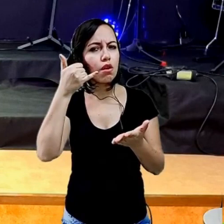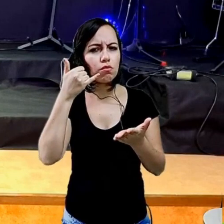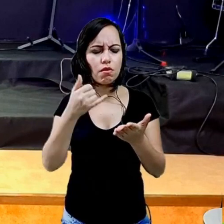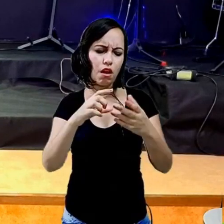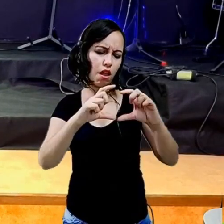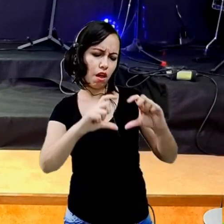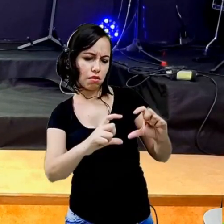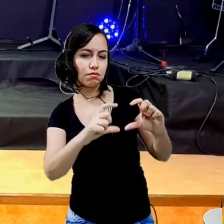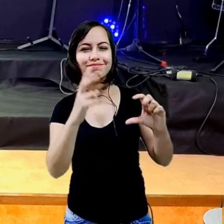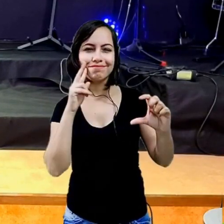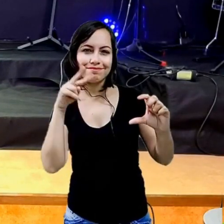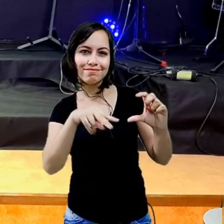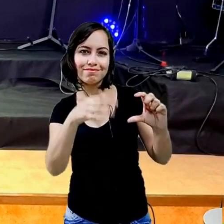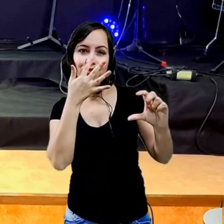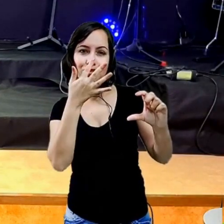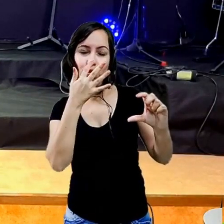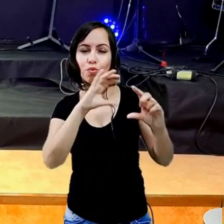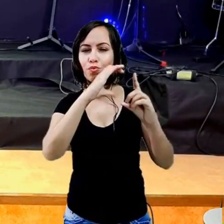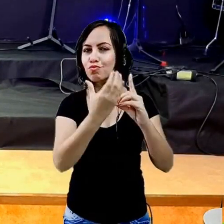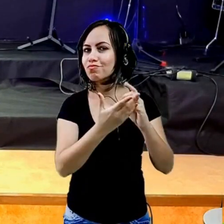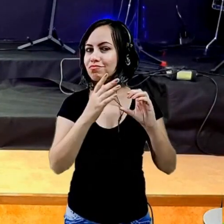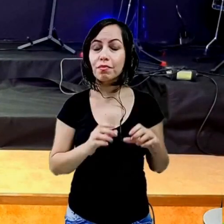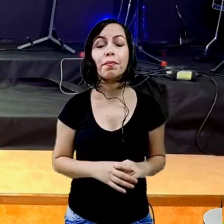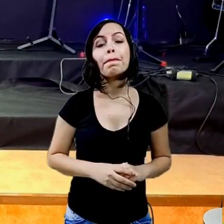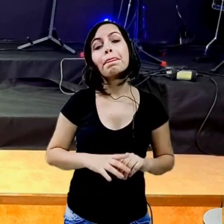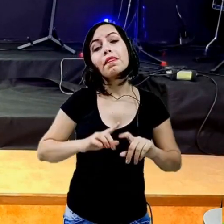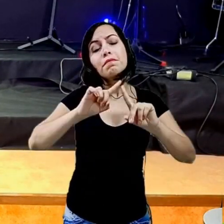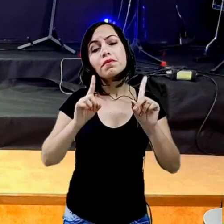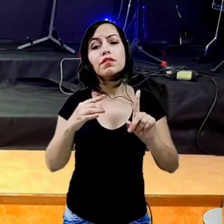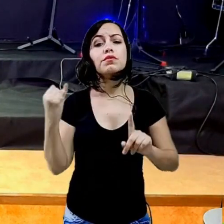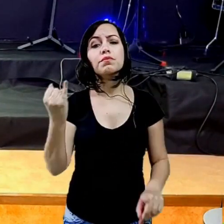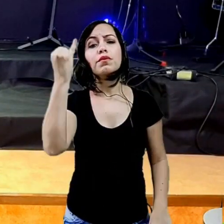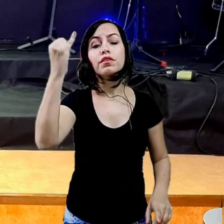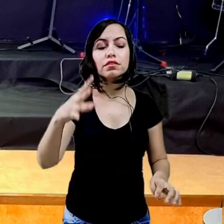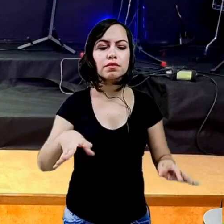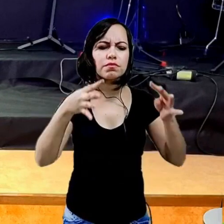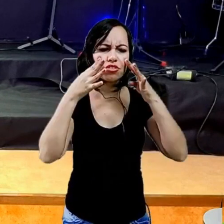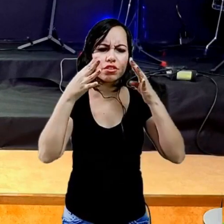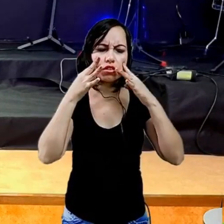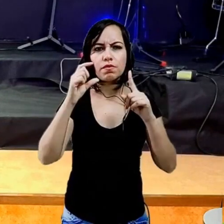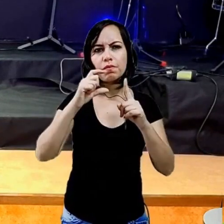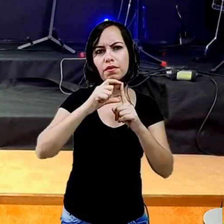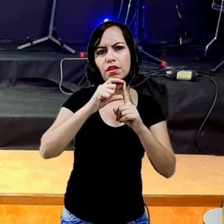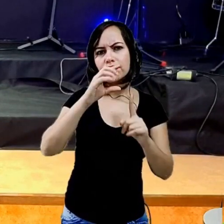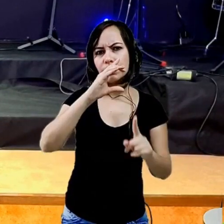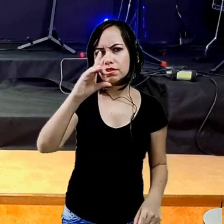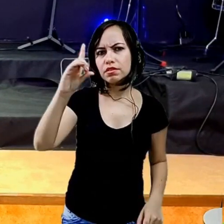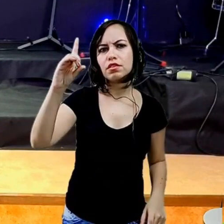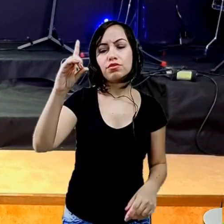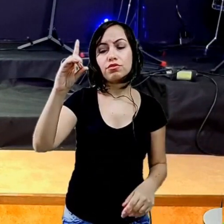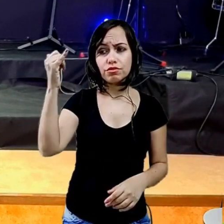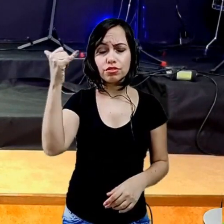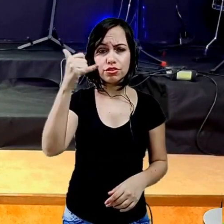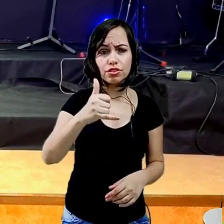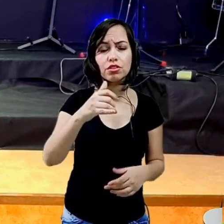que importa é nós estarmos atentos, ouvir a palavra de Deus, porque diz a palavra de Deus